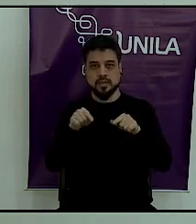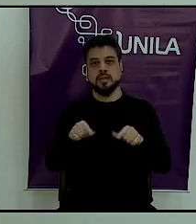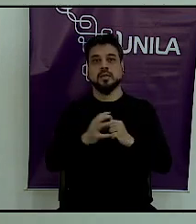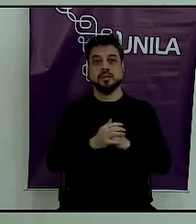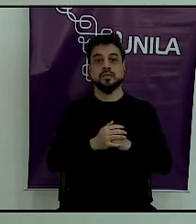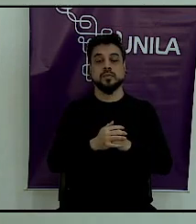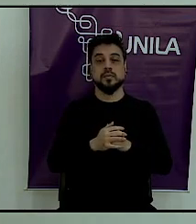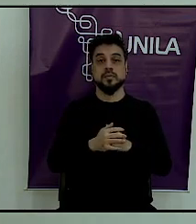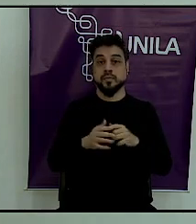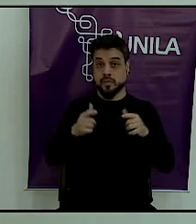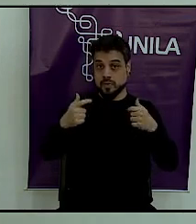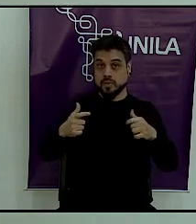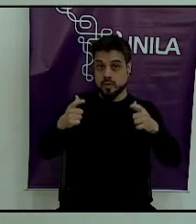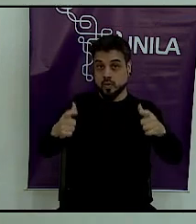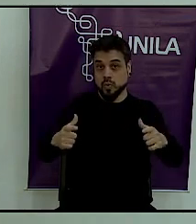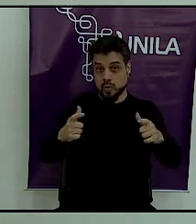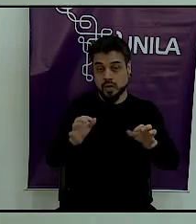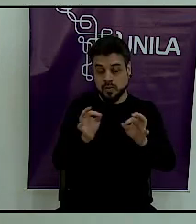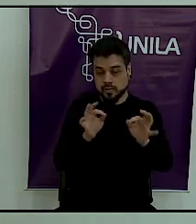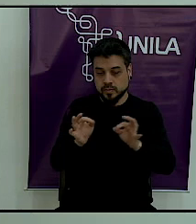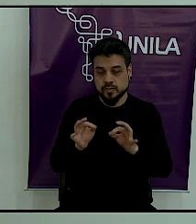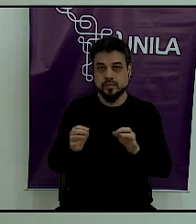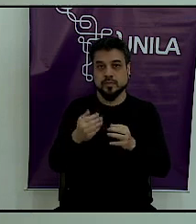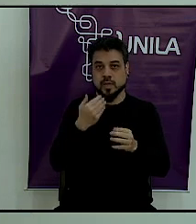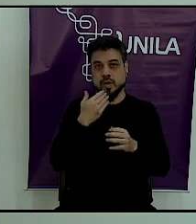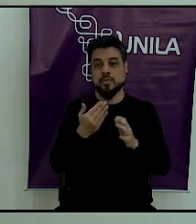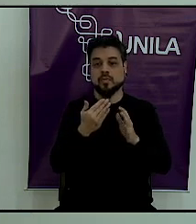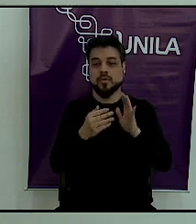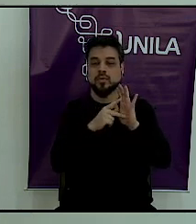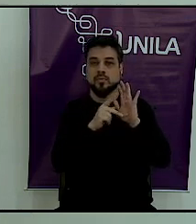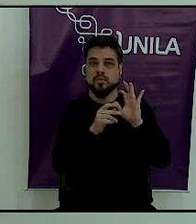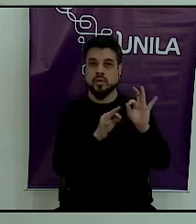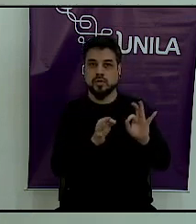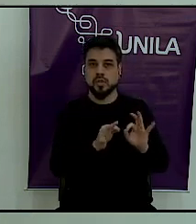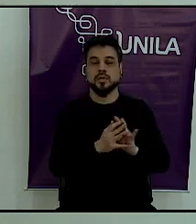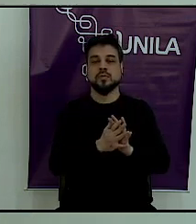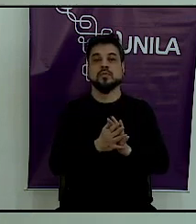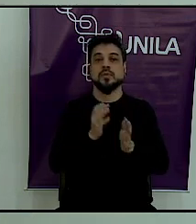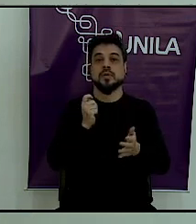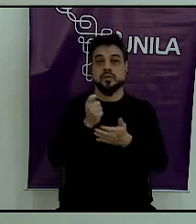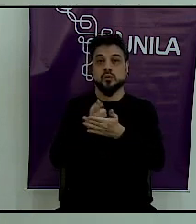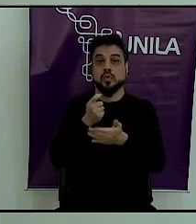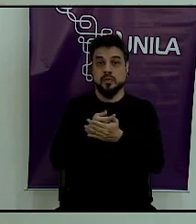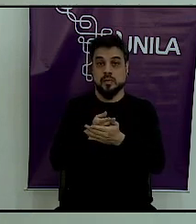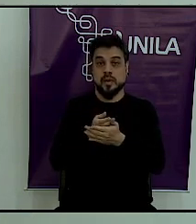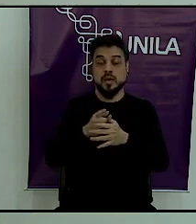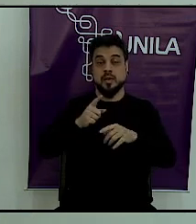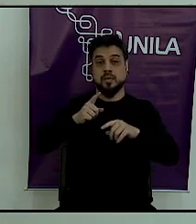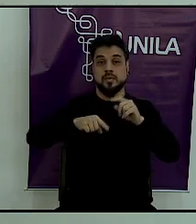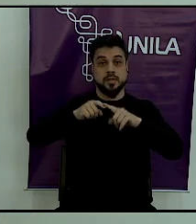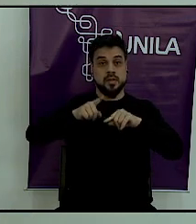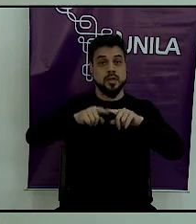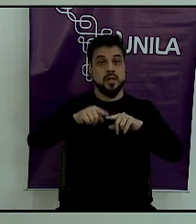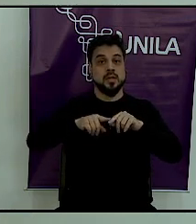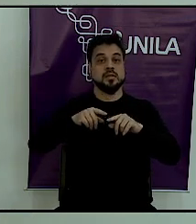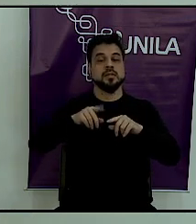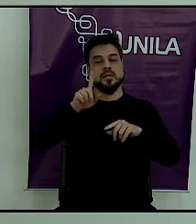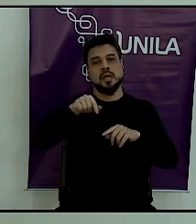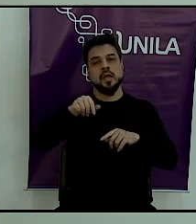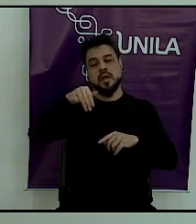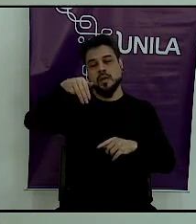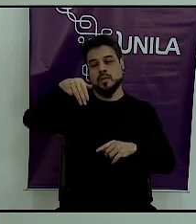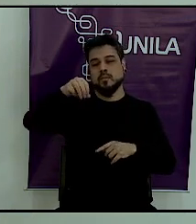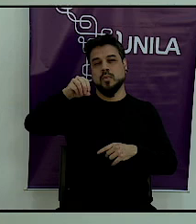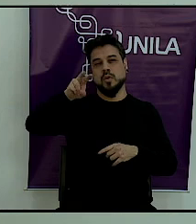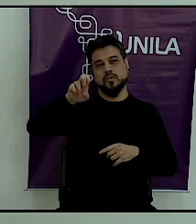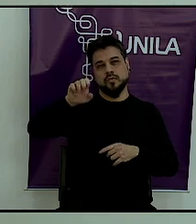além do espaço desse mobiliário, que é o projeto que nós estamos solicitando, nesse caso seria a compra desses equipamentos que são móveis